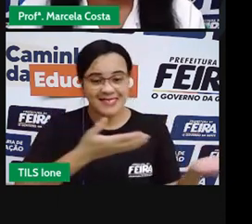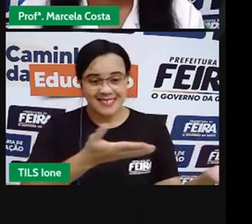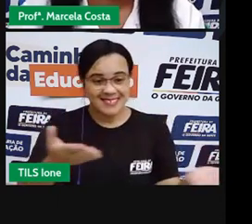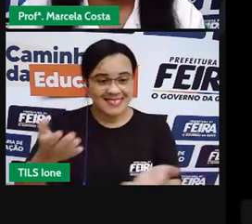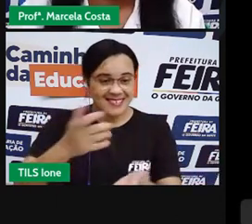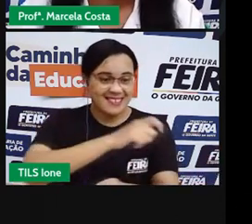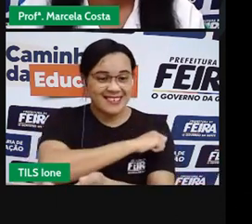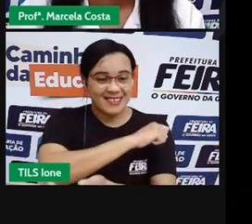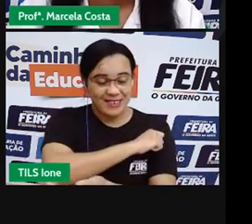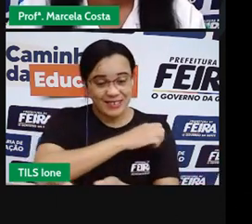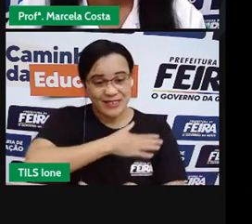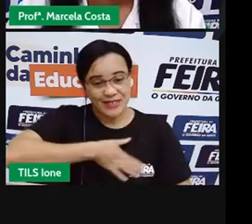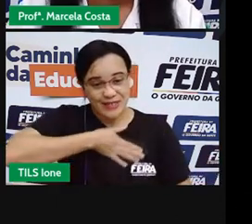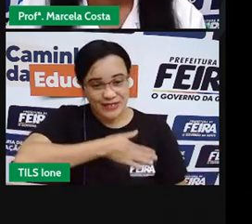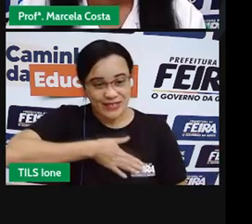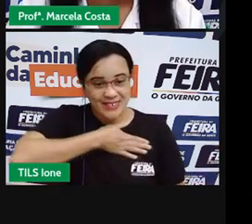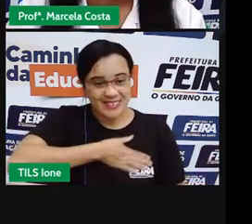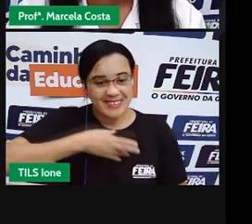Vocês gostaram